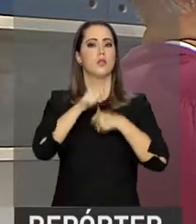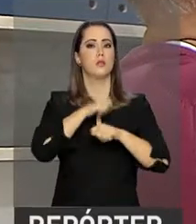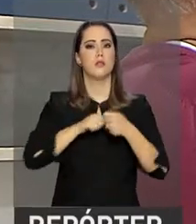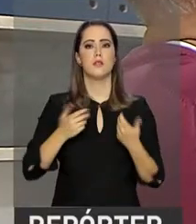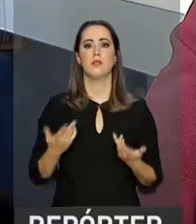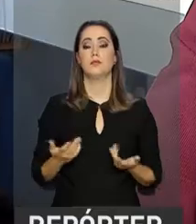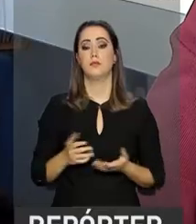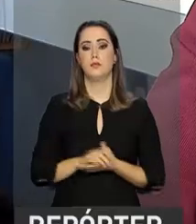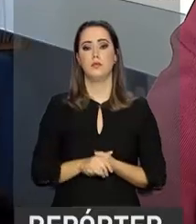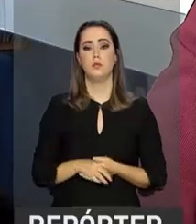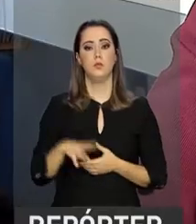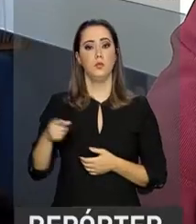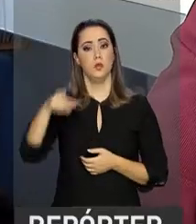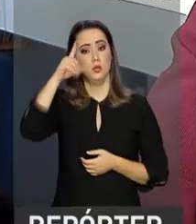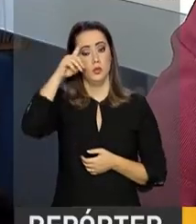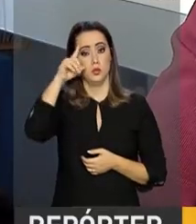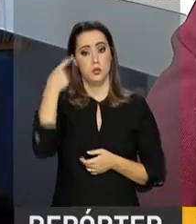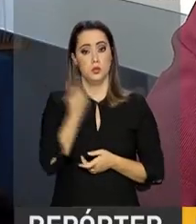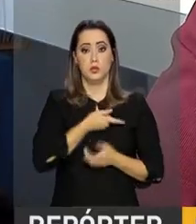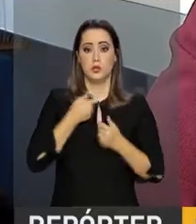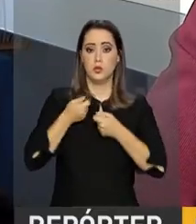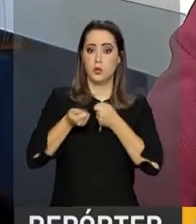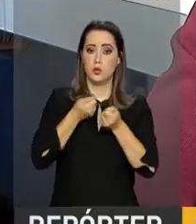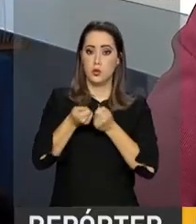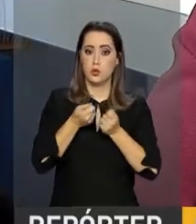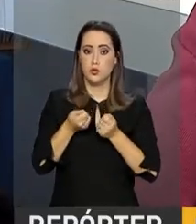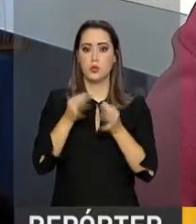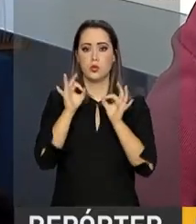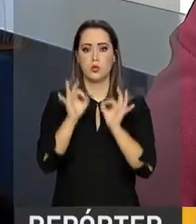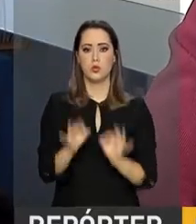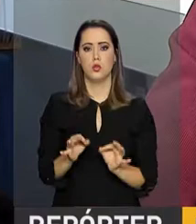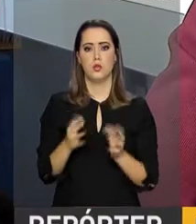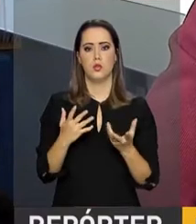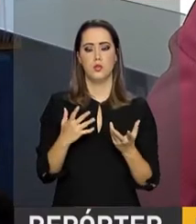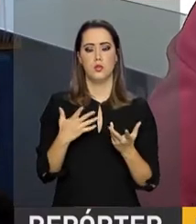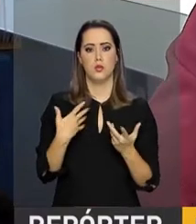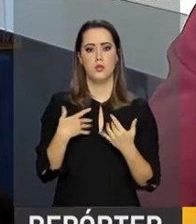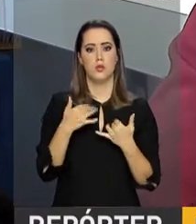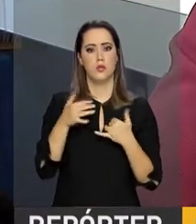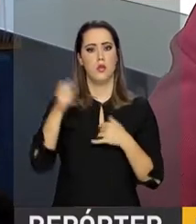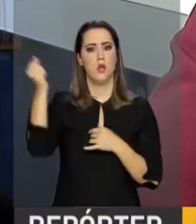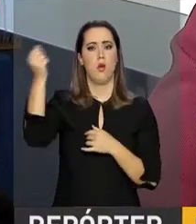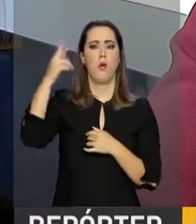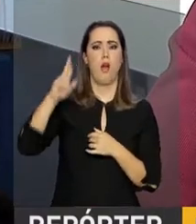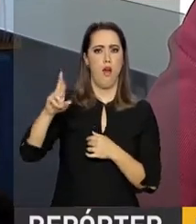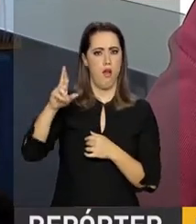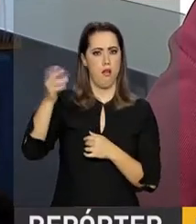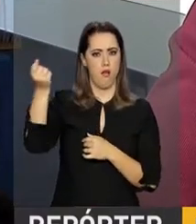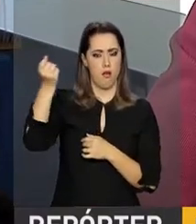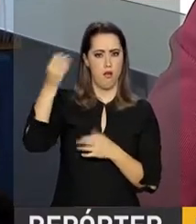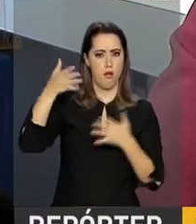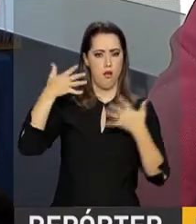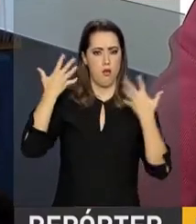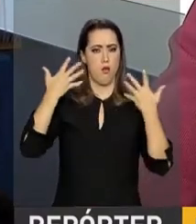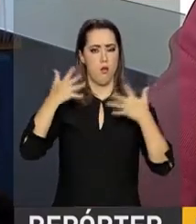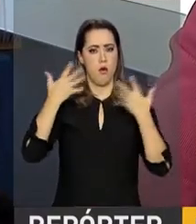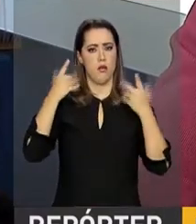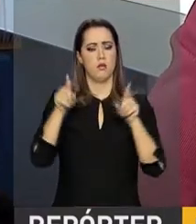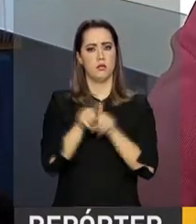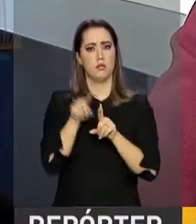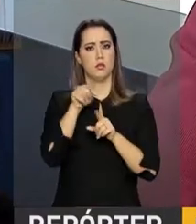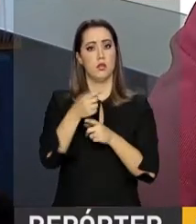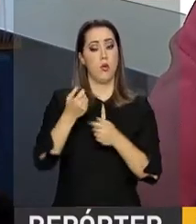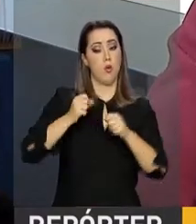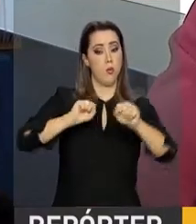economizar diariamente a gente faz um controle que muito rígido né em relação ao ar condicionado a o funcionamento de de